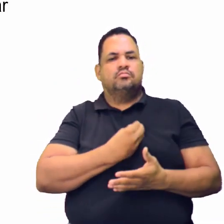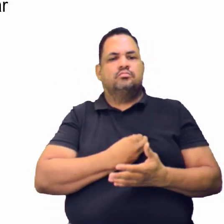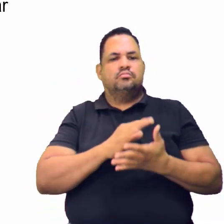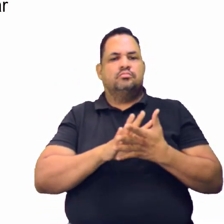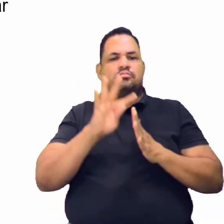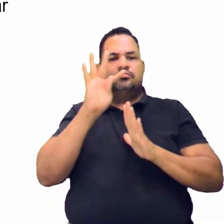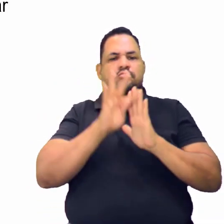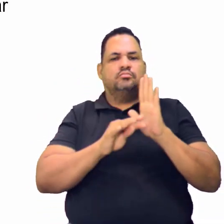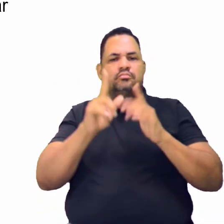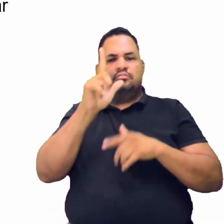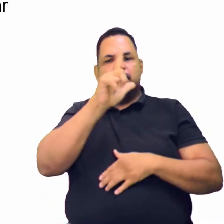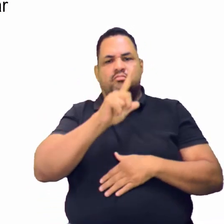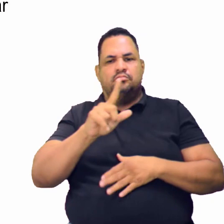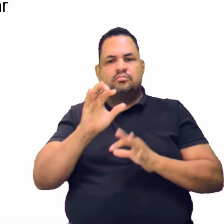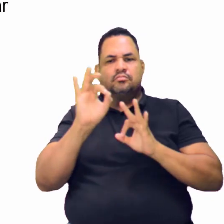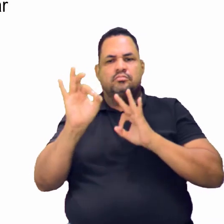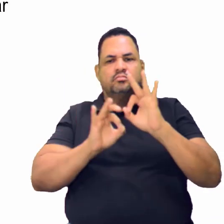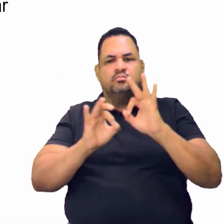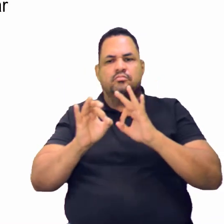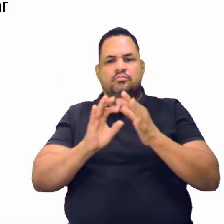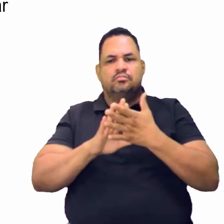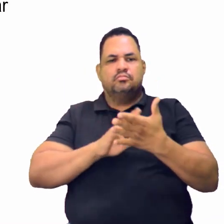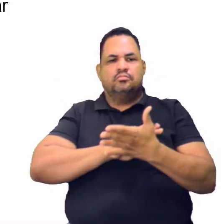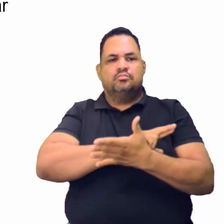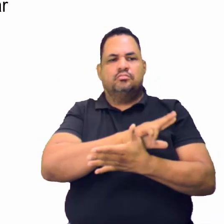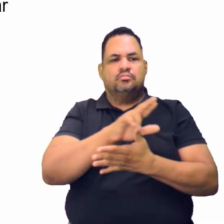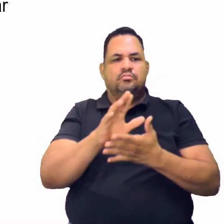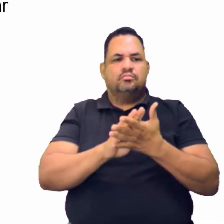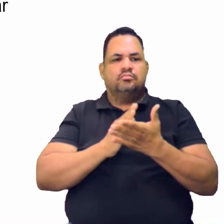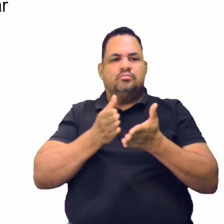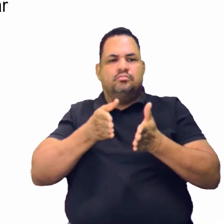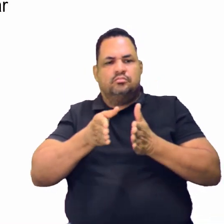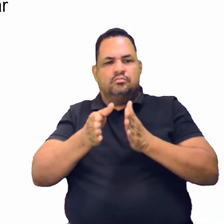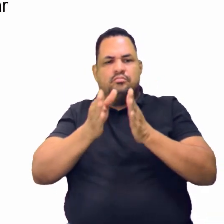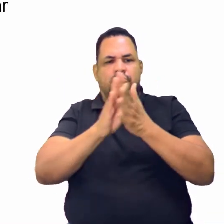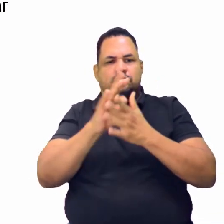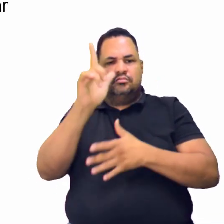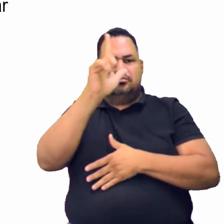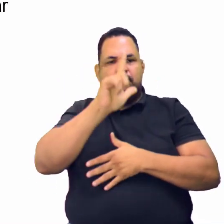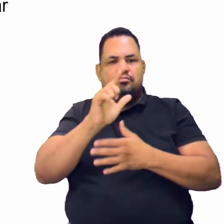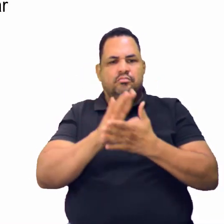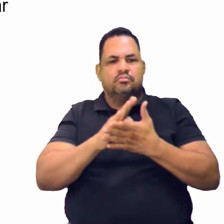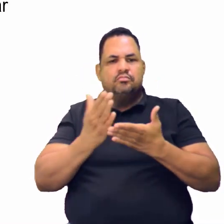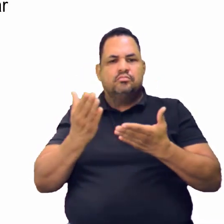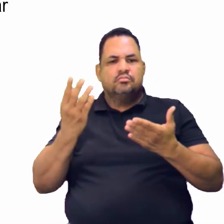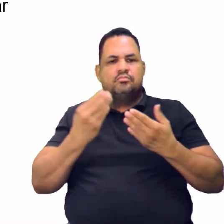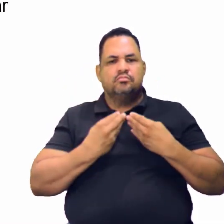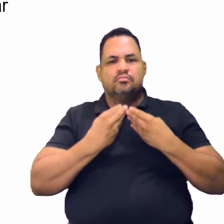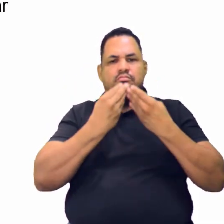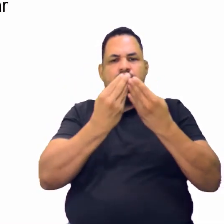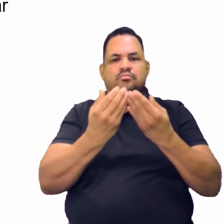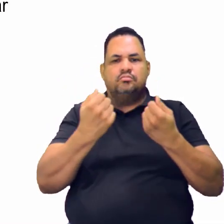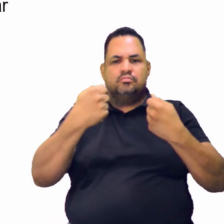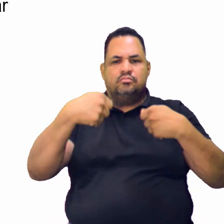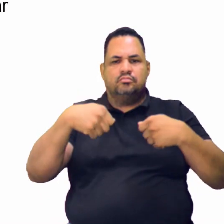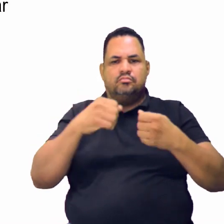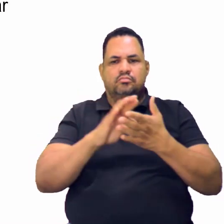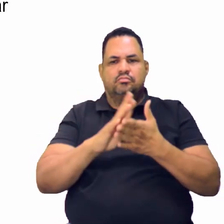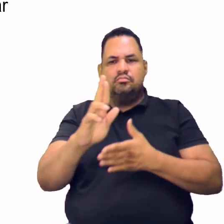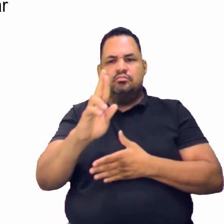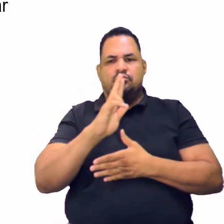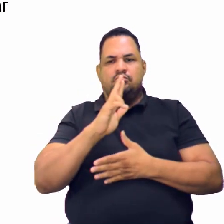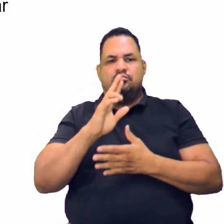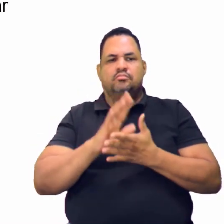com os textos literários que traçam tantos e diversos destinos, a literatura acaba por nos